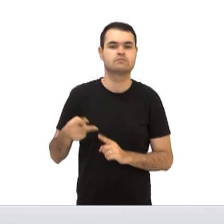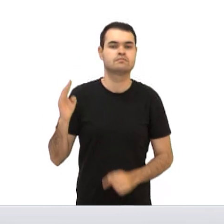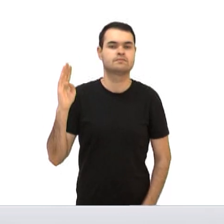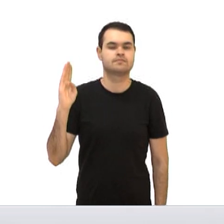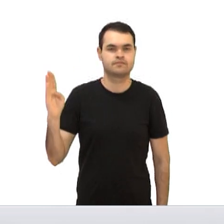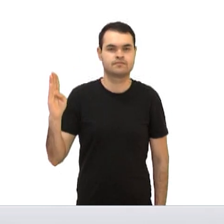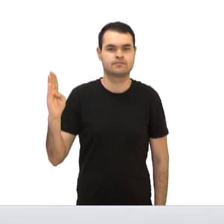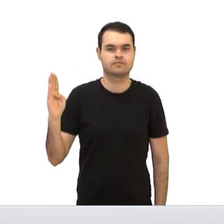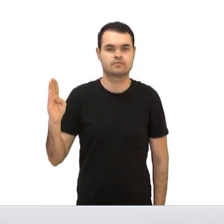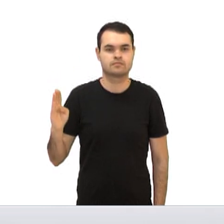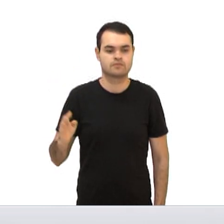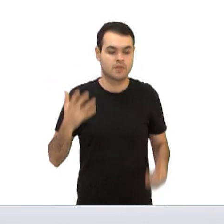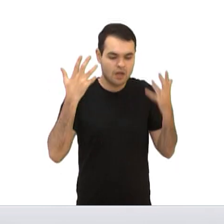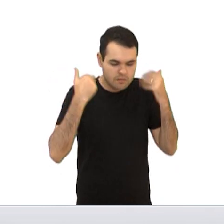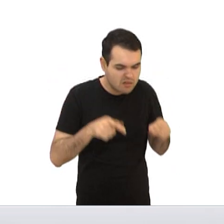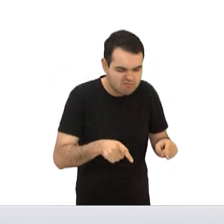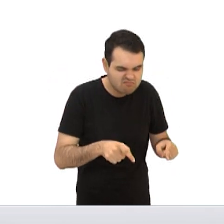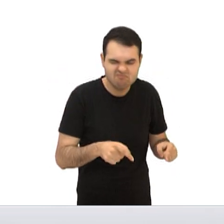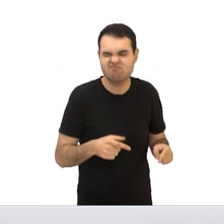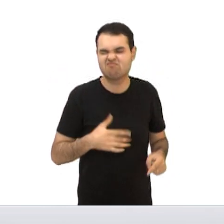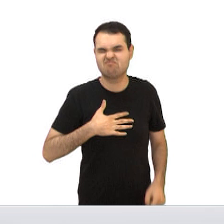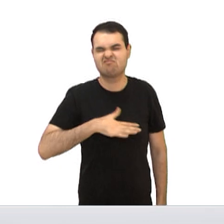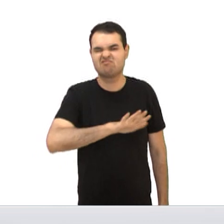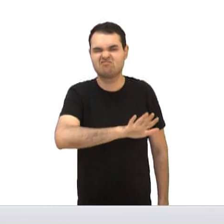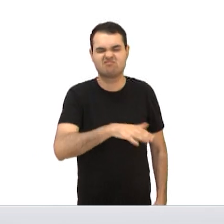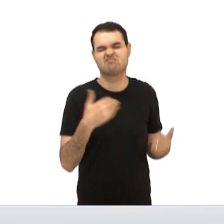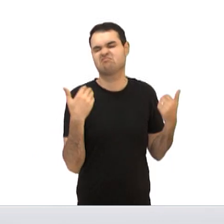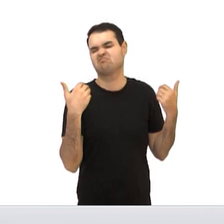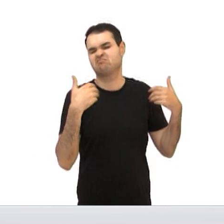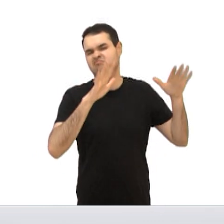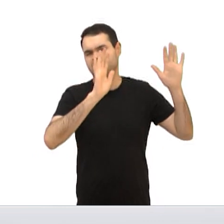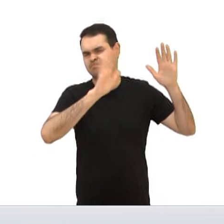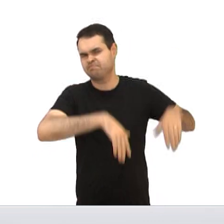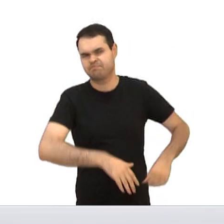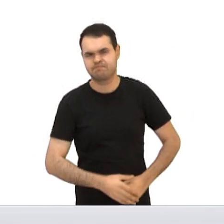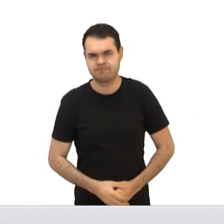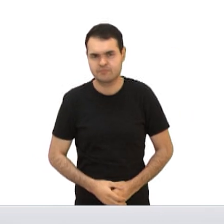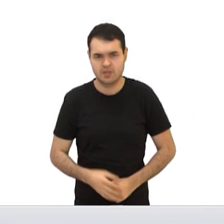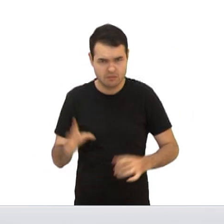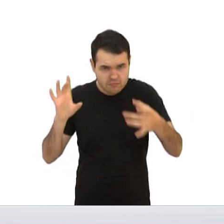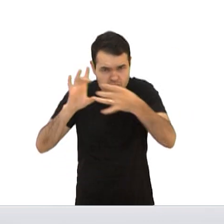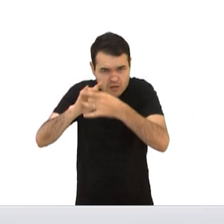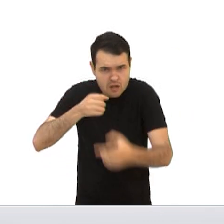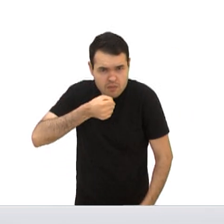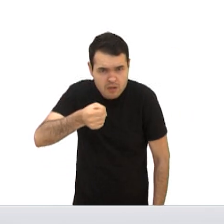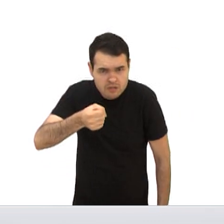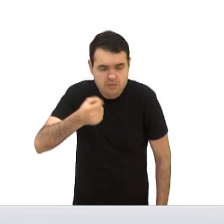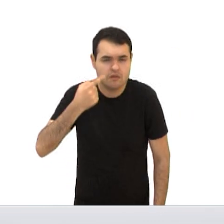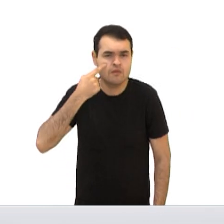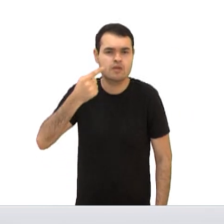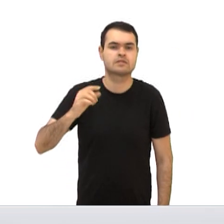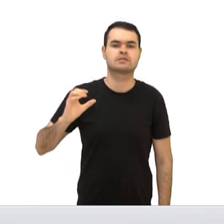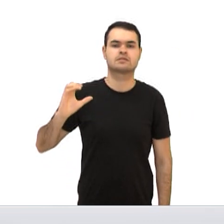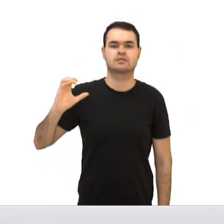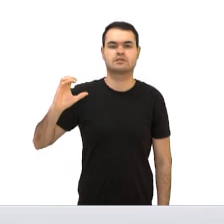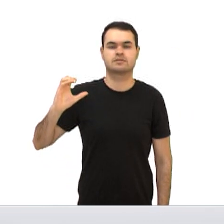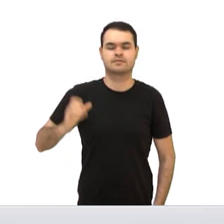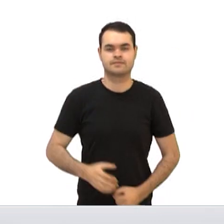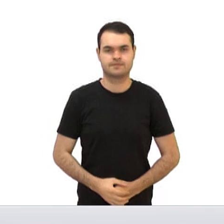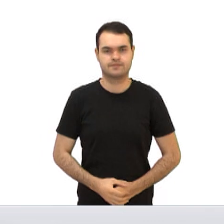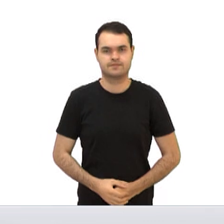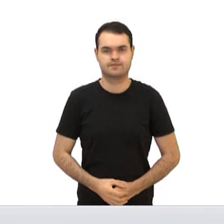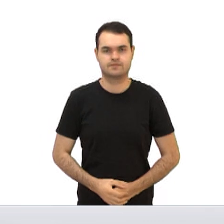exceto uma. Então, significa que todas estão coerentes com a reportagem, menos uma opção. Então, vamos